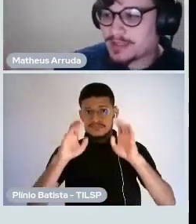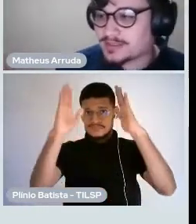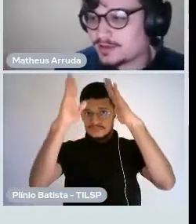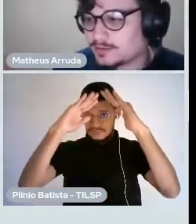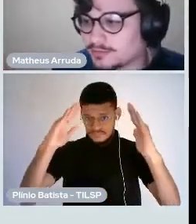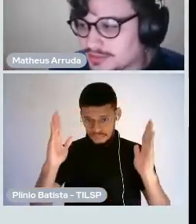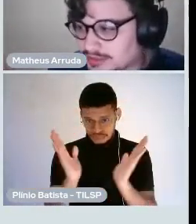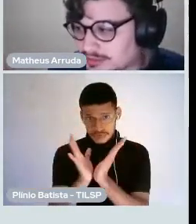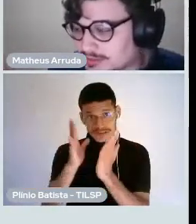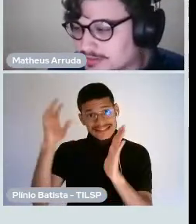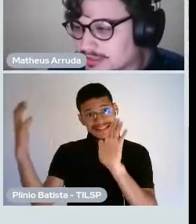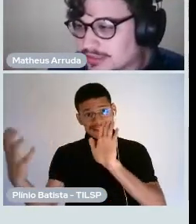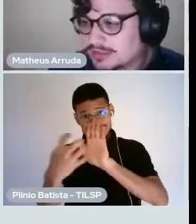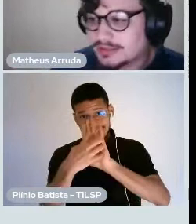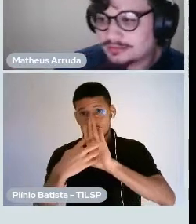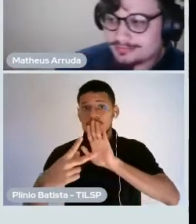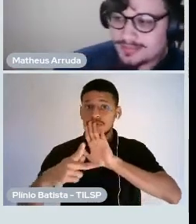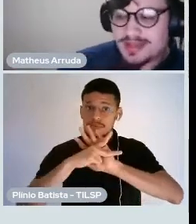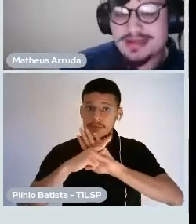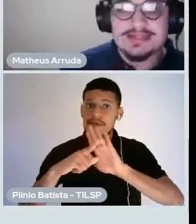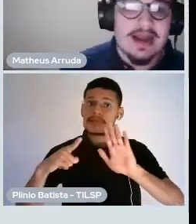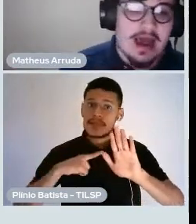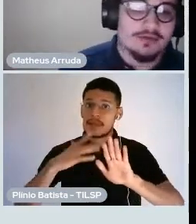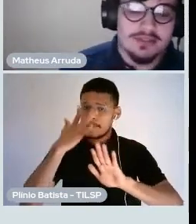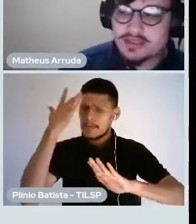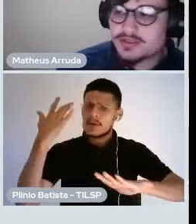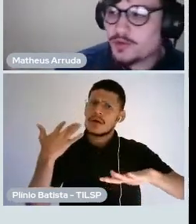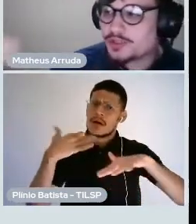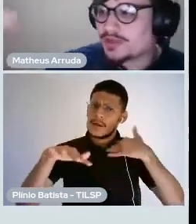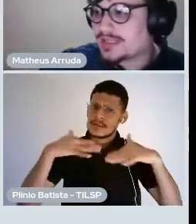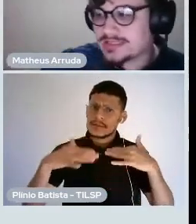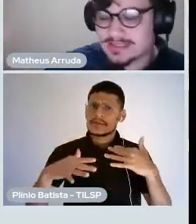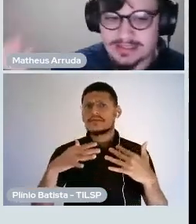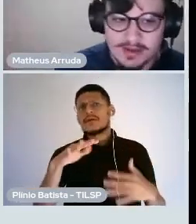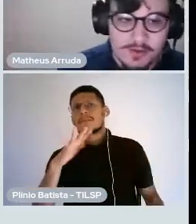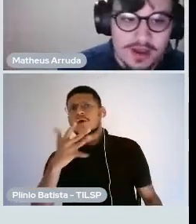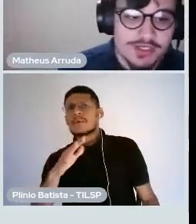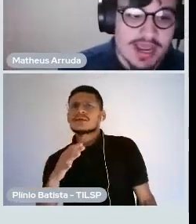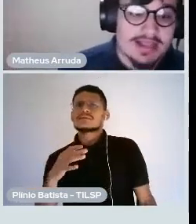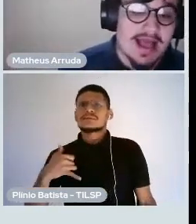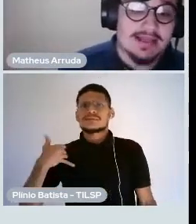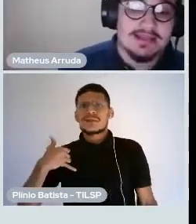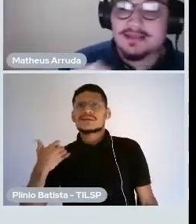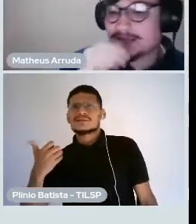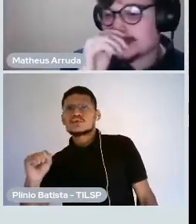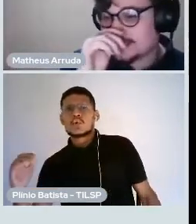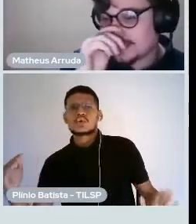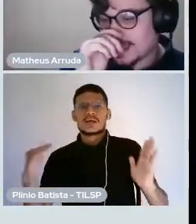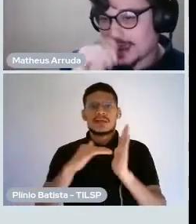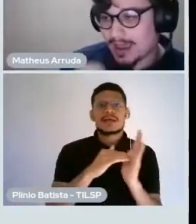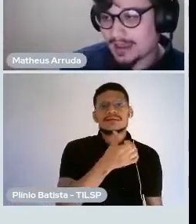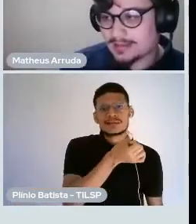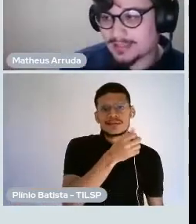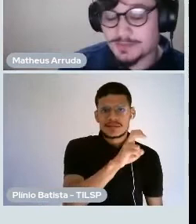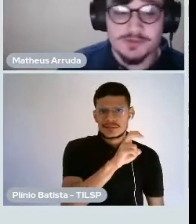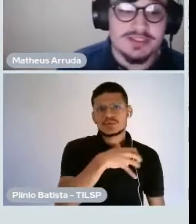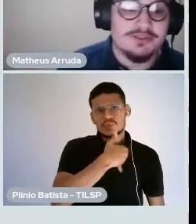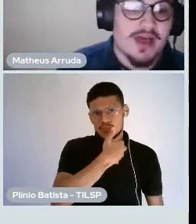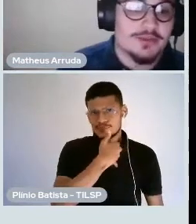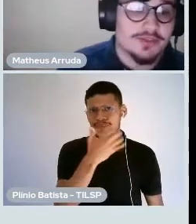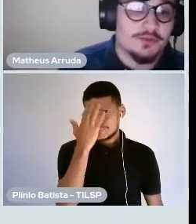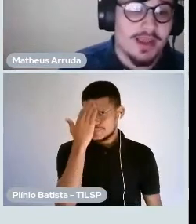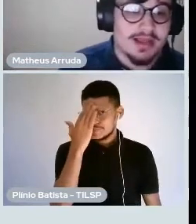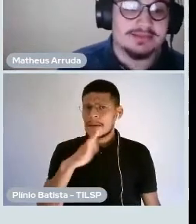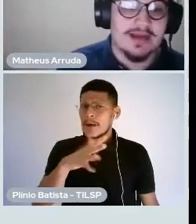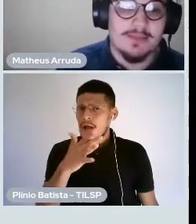a população de maneira geral, de 18 até 65 anos, que é a idade das pessoas